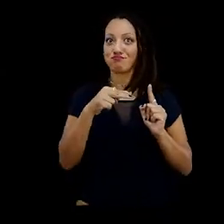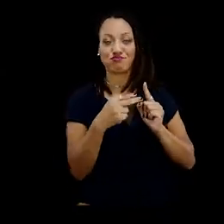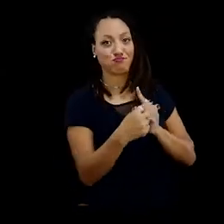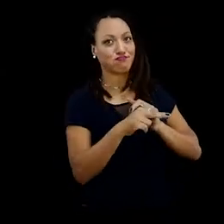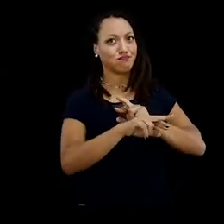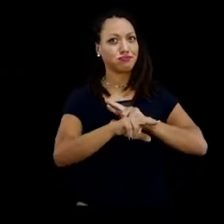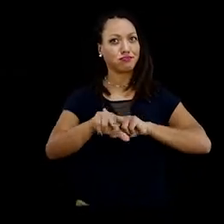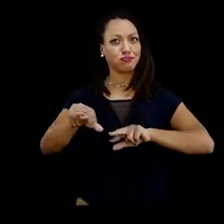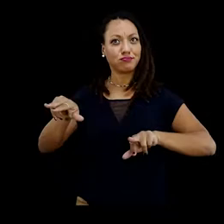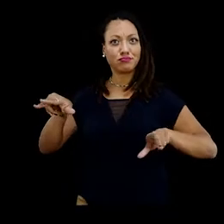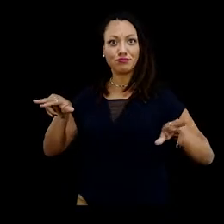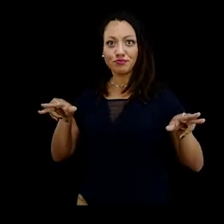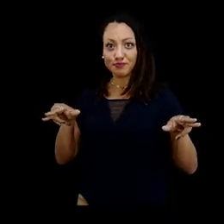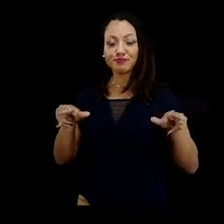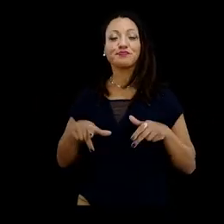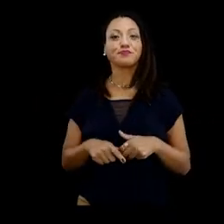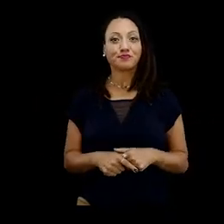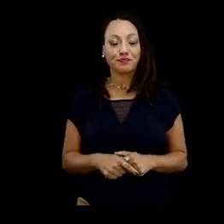E